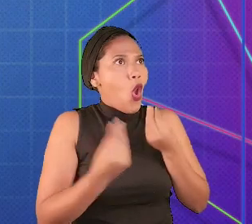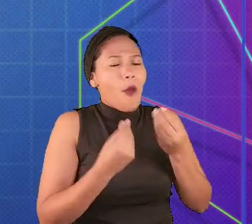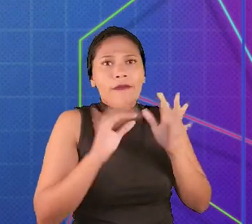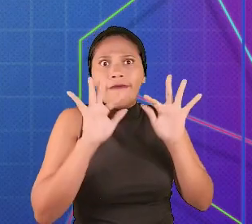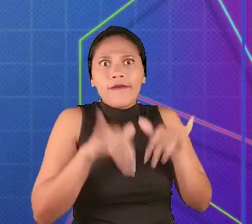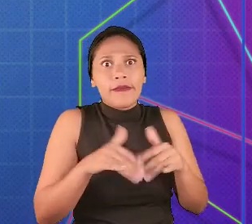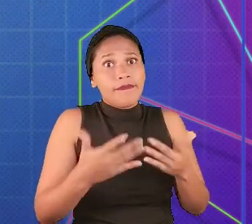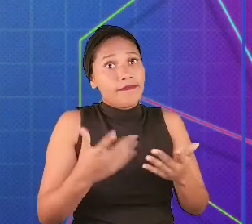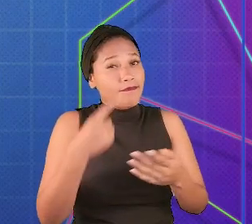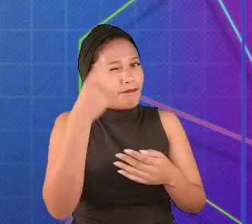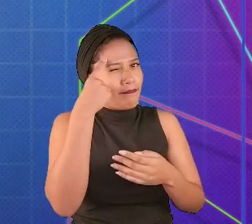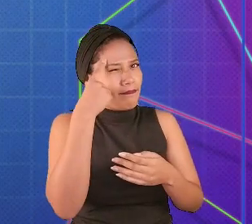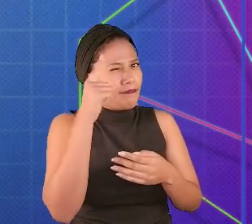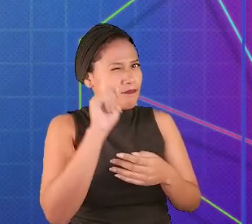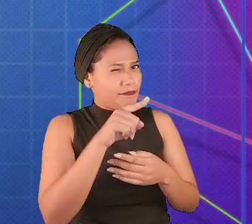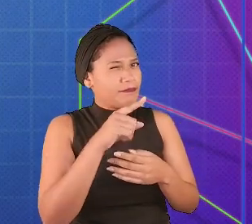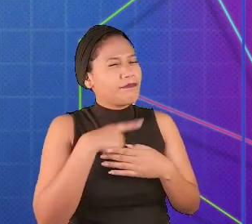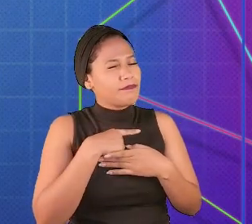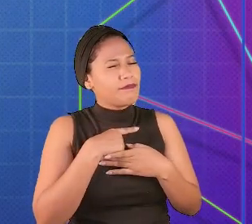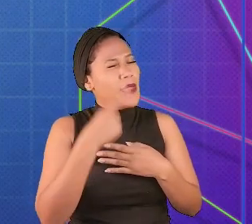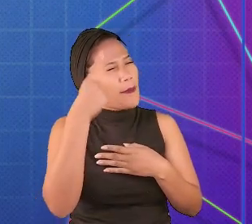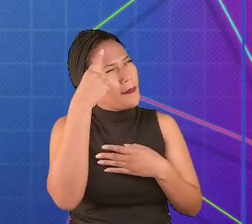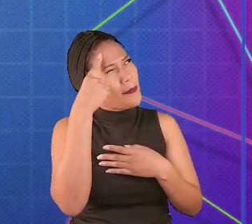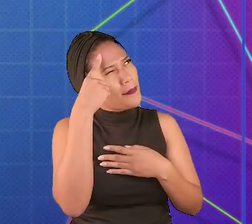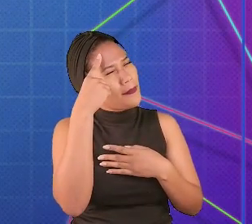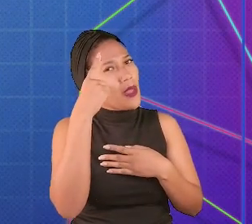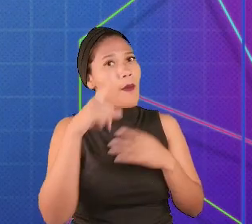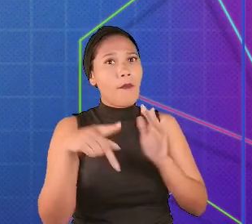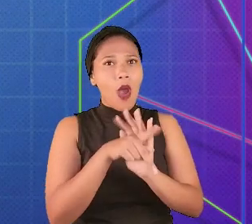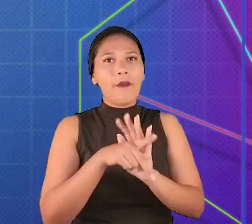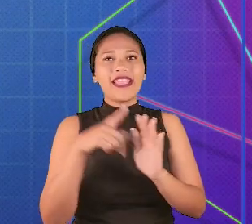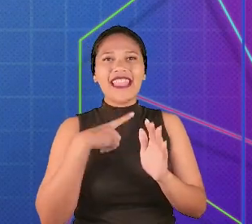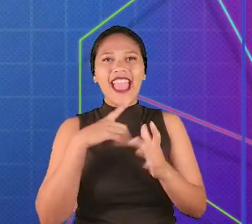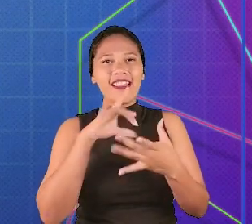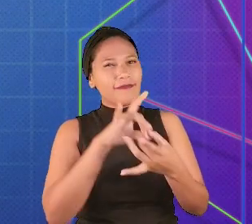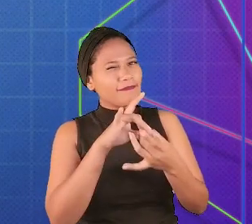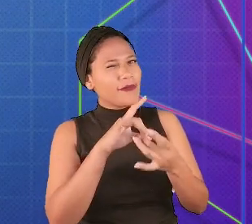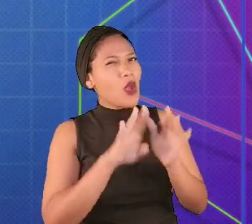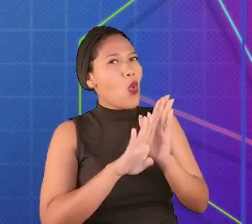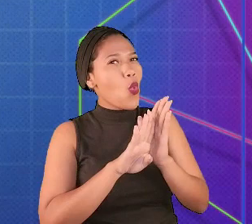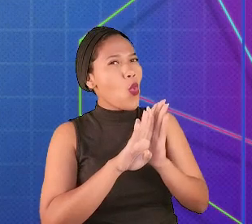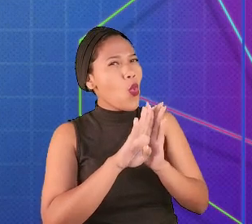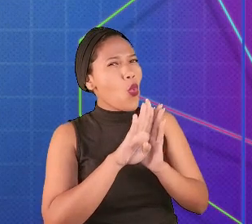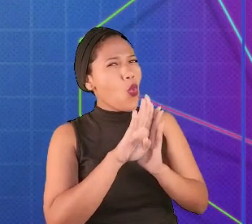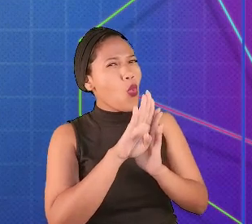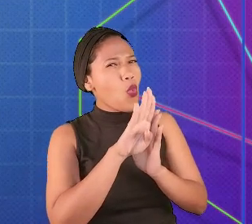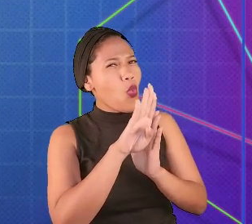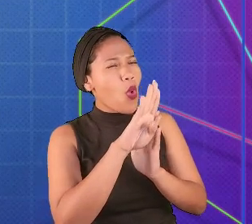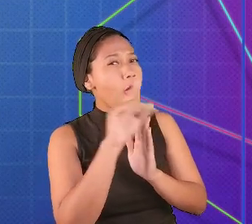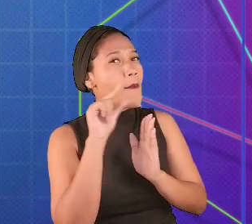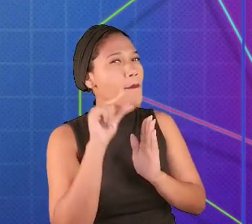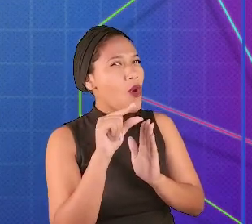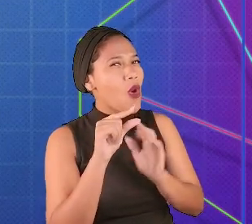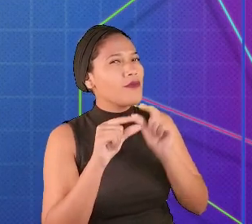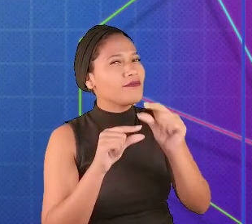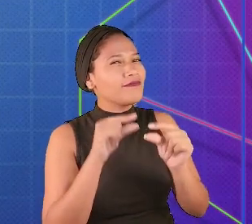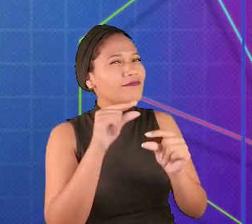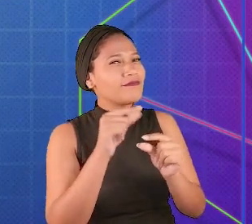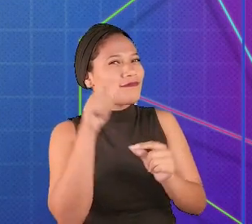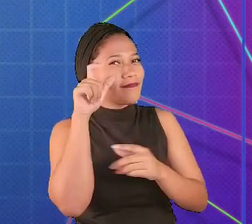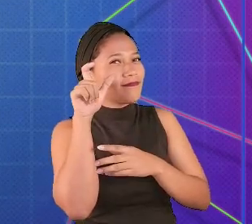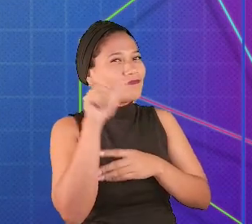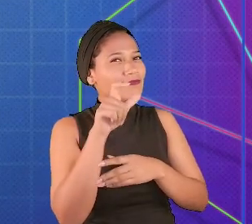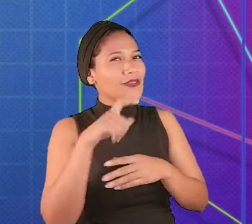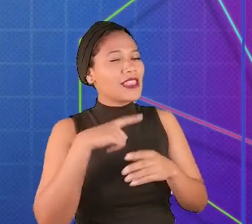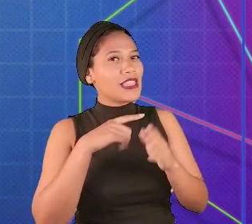tudo termina. Pensando nisso, precisamos criar uma narrativa cuja tensão vá subindo aos poucos a cada nível e que atinja